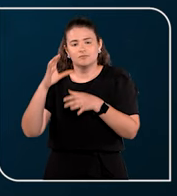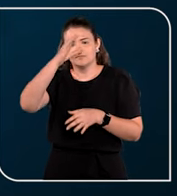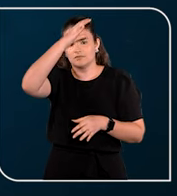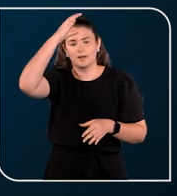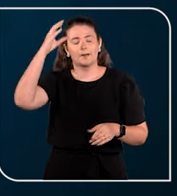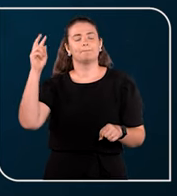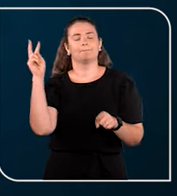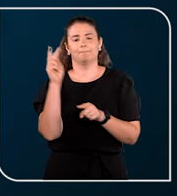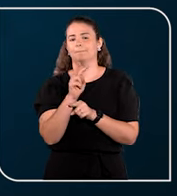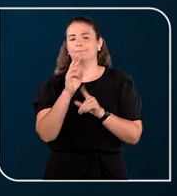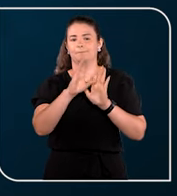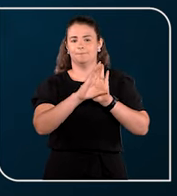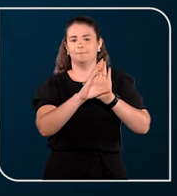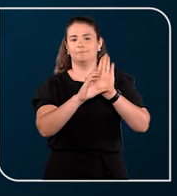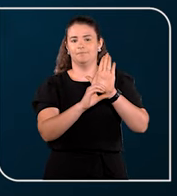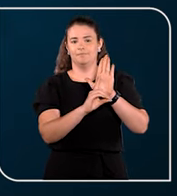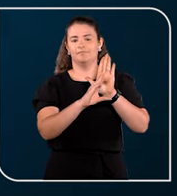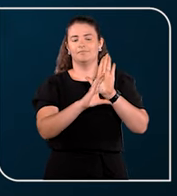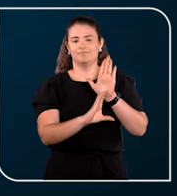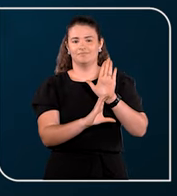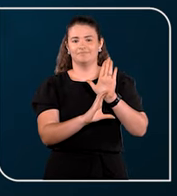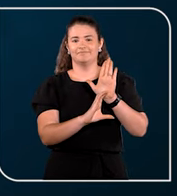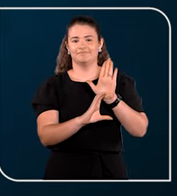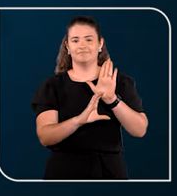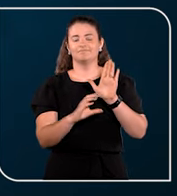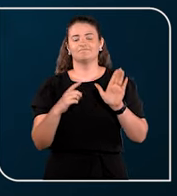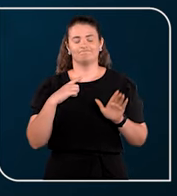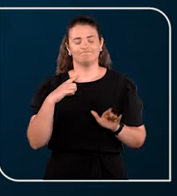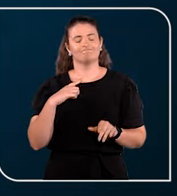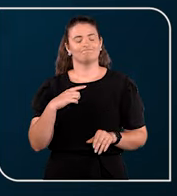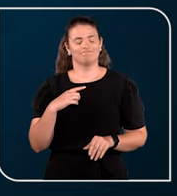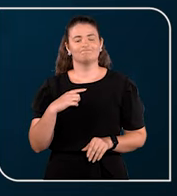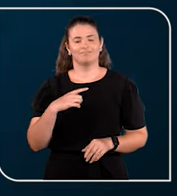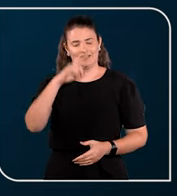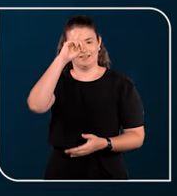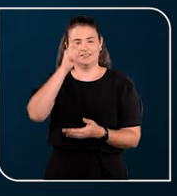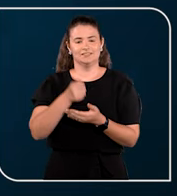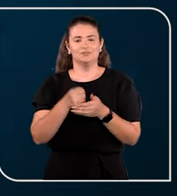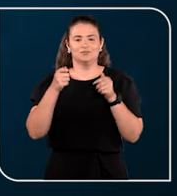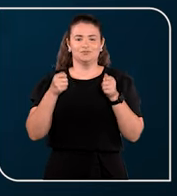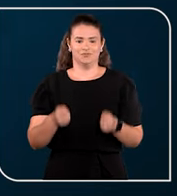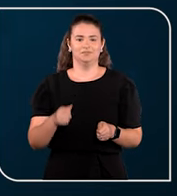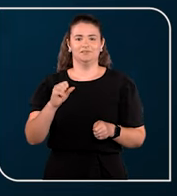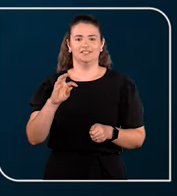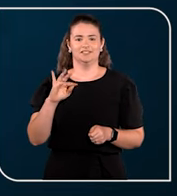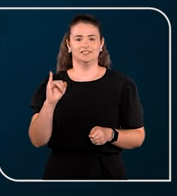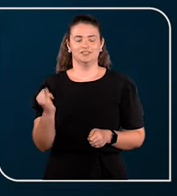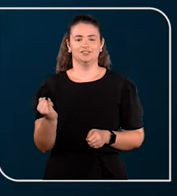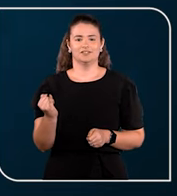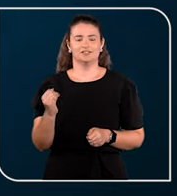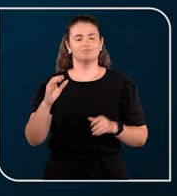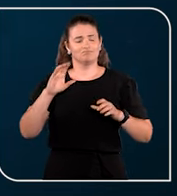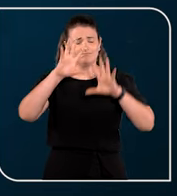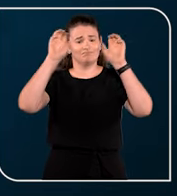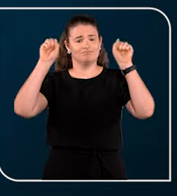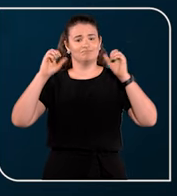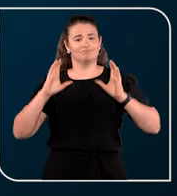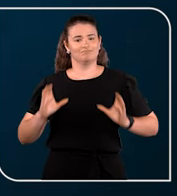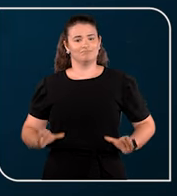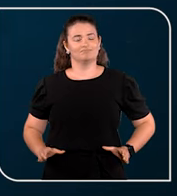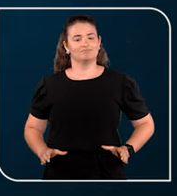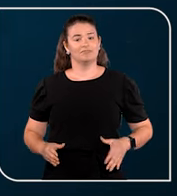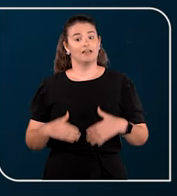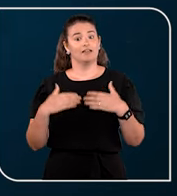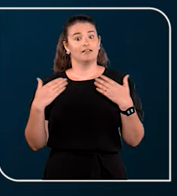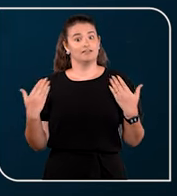estão protegidas pelo Código de Defesa do Consumidor. Isso é decisão consolidada do STJ, o Tribunal da Cidadania.